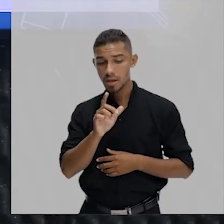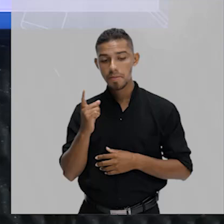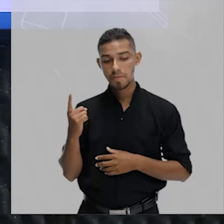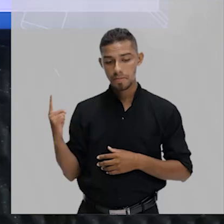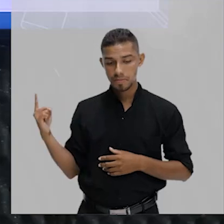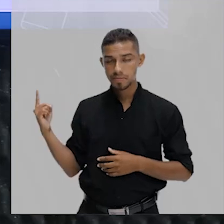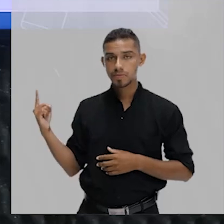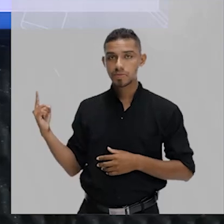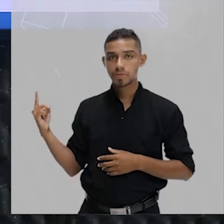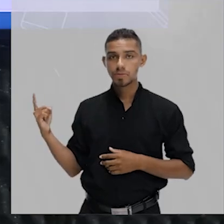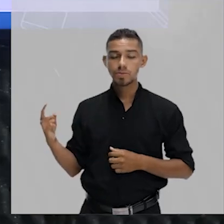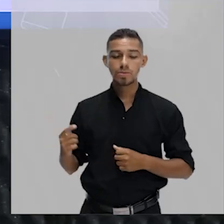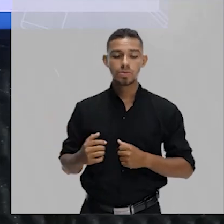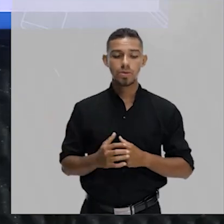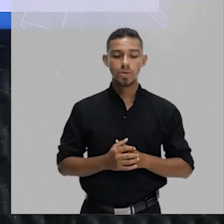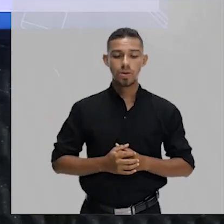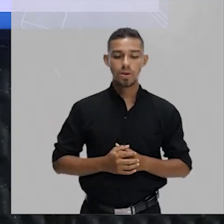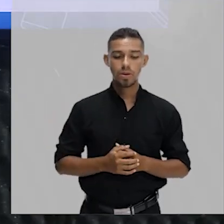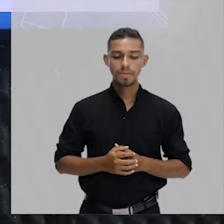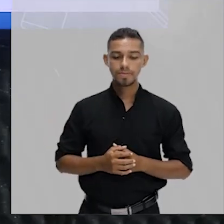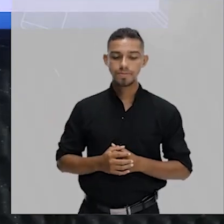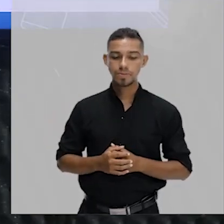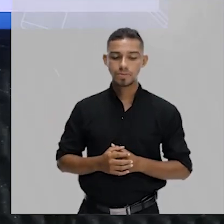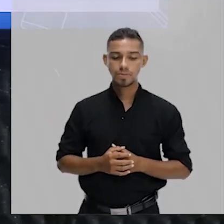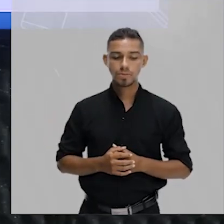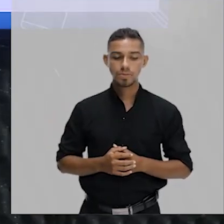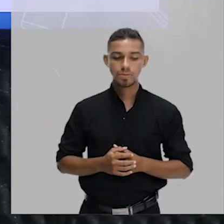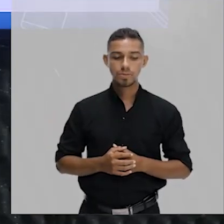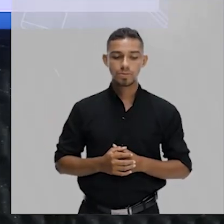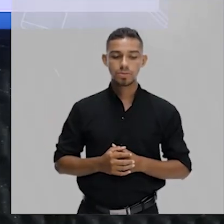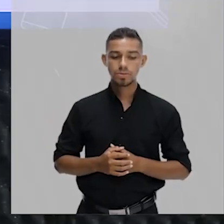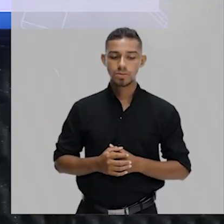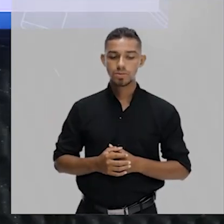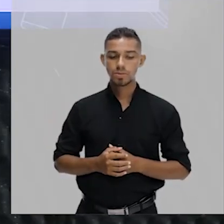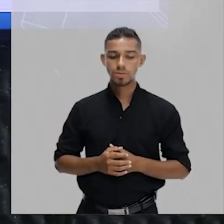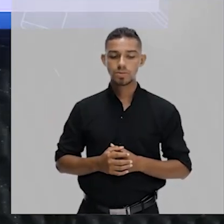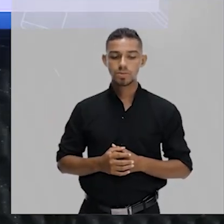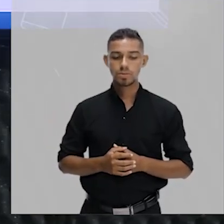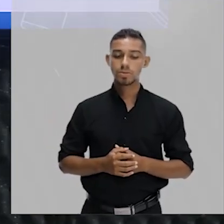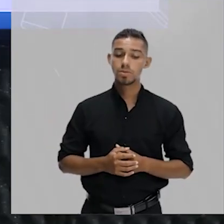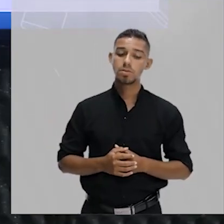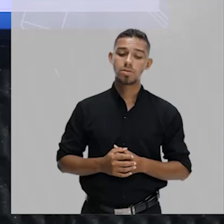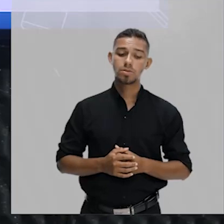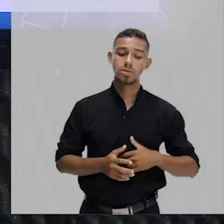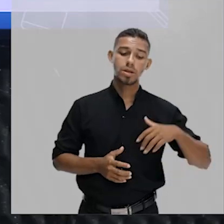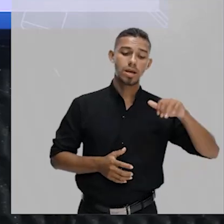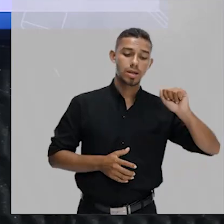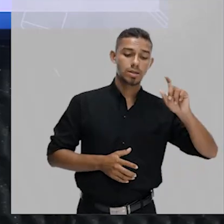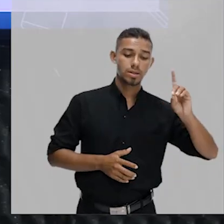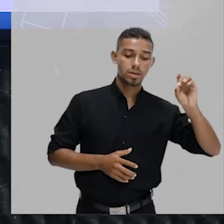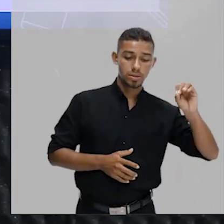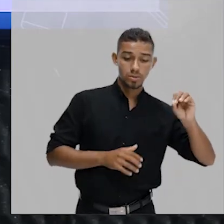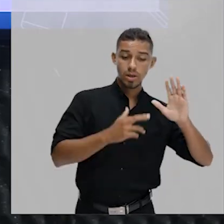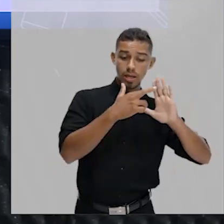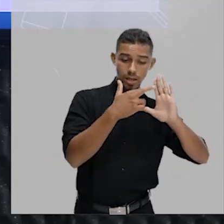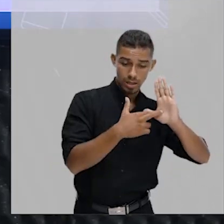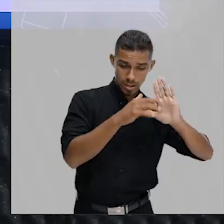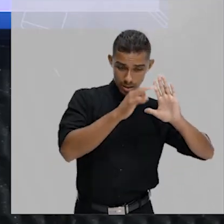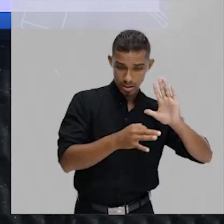Completar, completado ou completo. Descalçar, descalçado ou descalço.